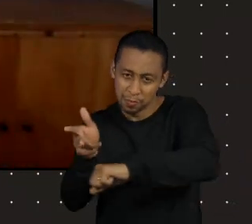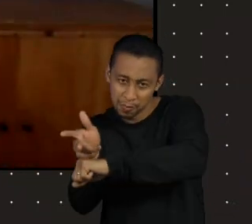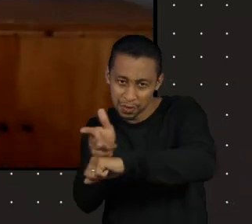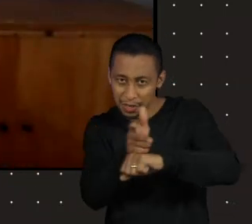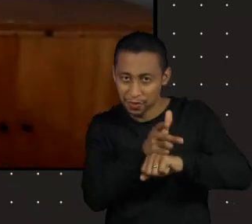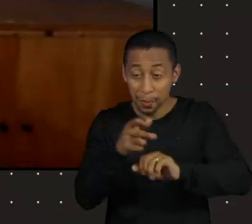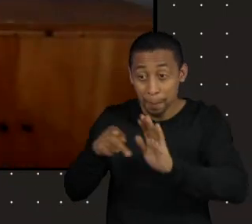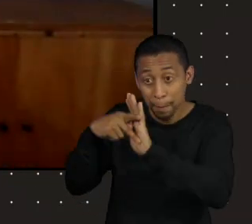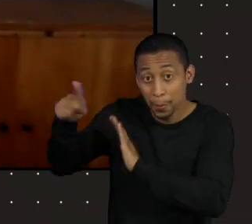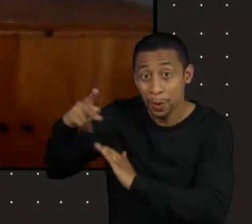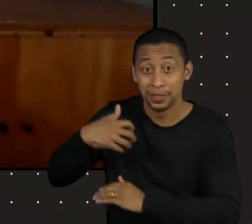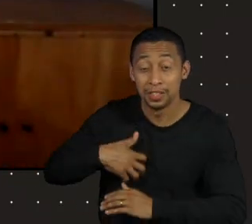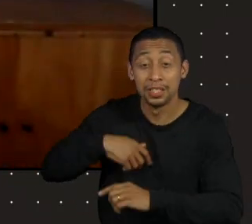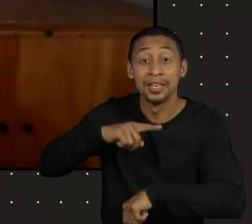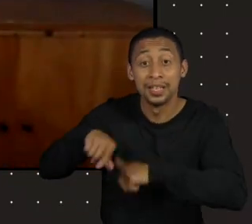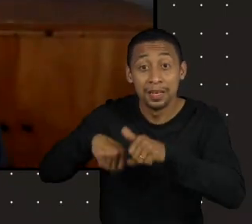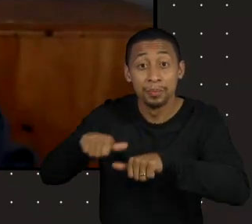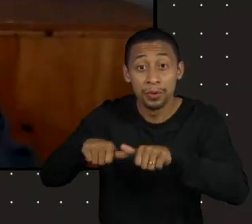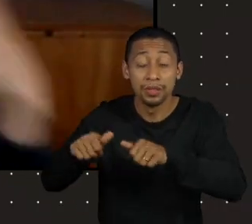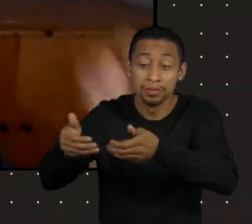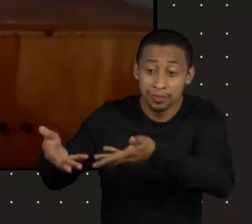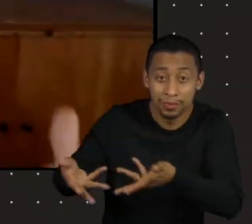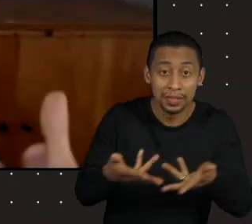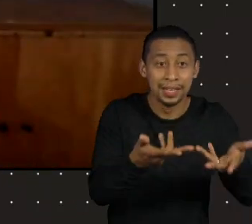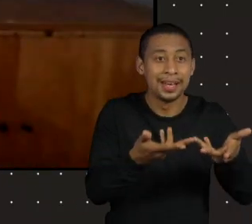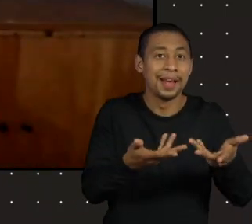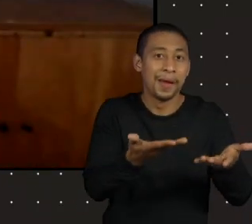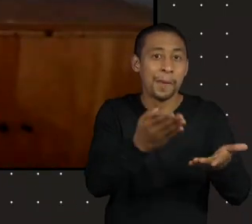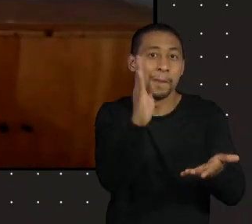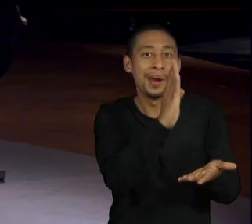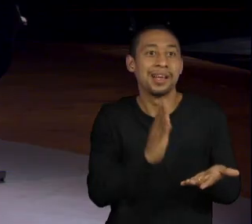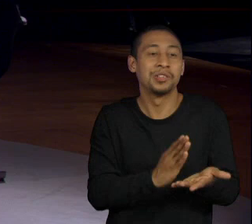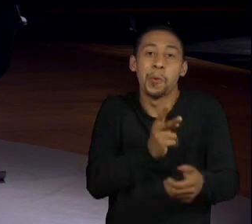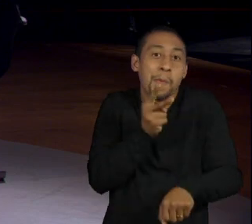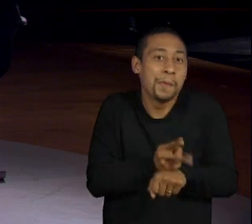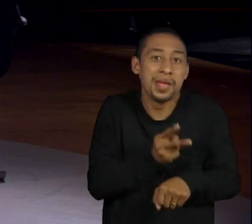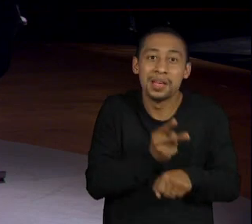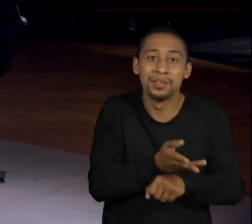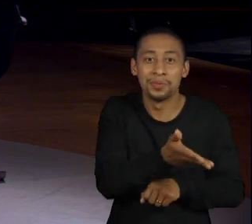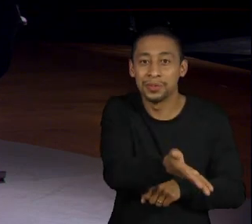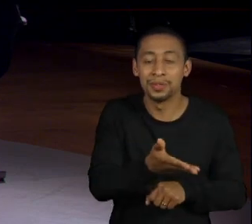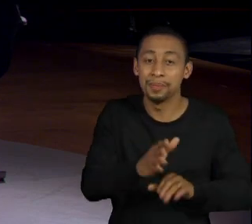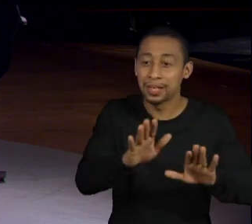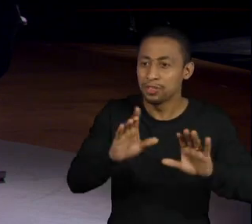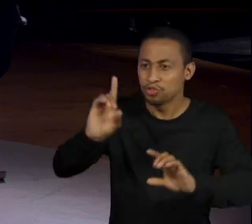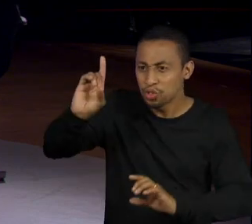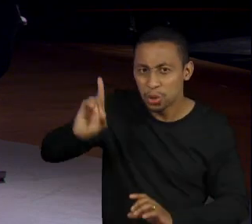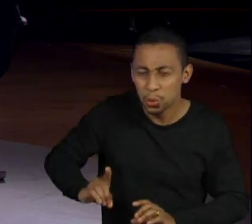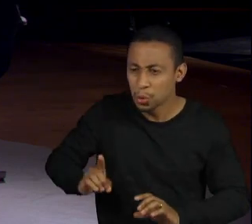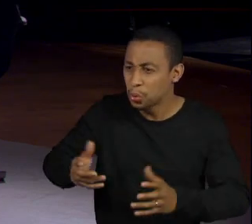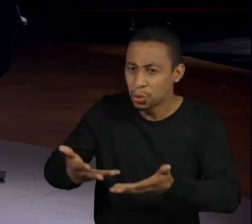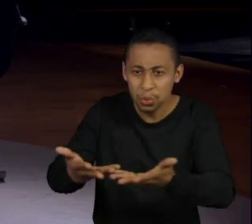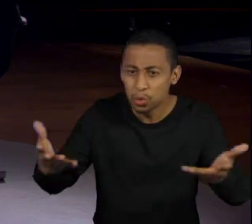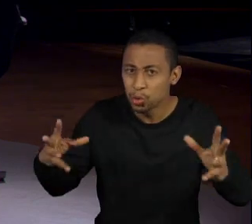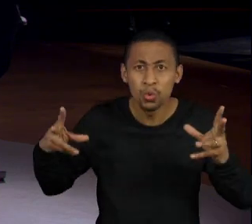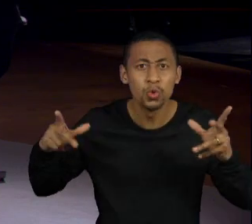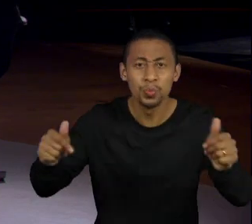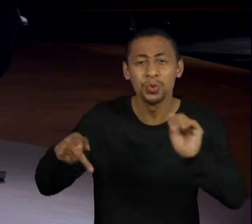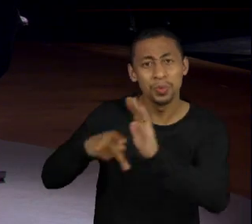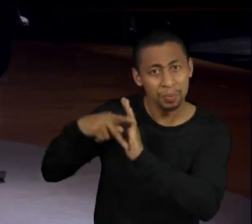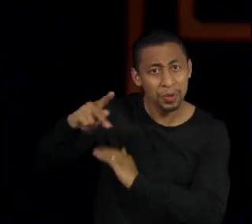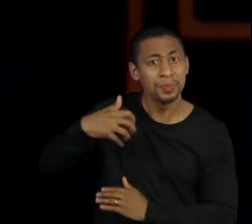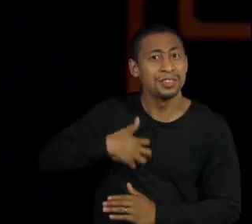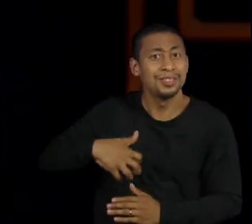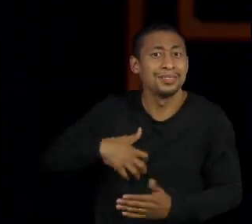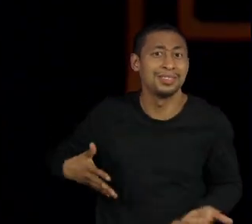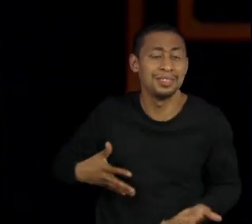argentinas, e depois a gente fazia as Chiquititas Brasil com essa mesma estrutura, mas o diretor, a figurinista, era todo mundo argentino, assim. Então a maneira